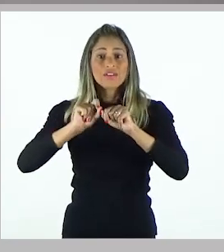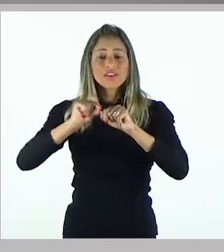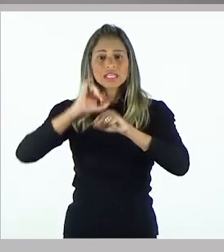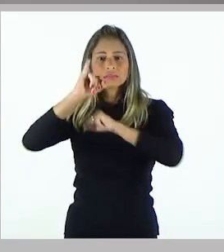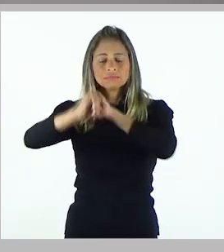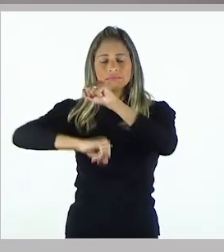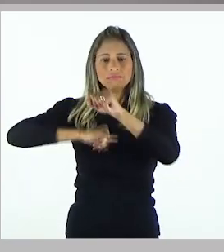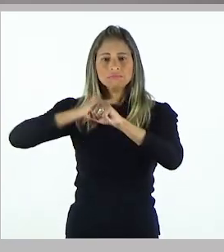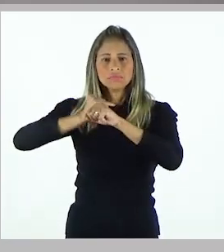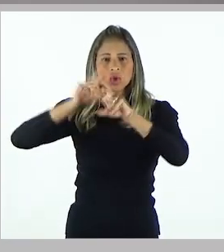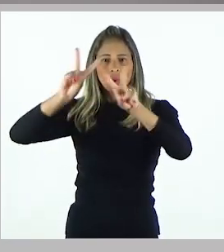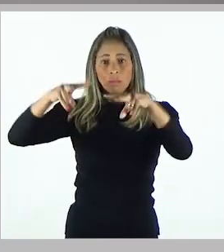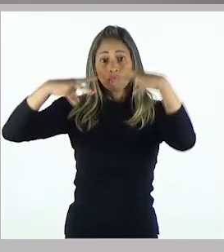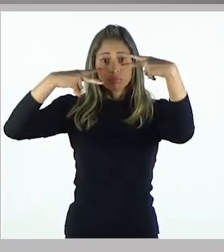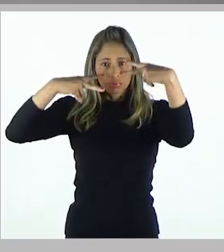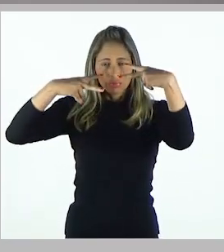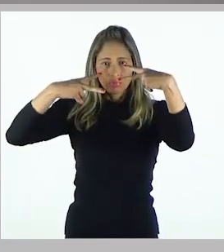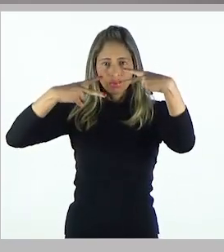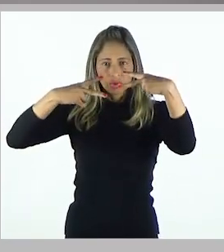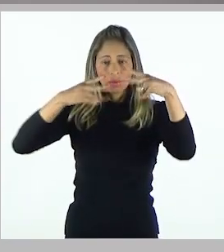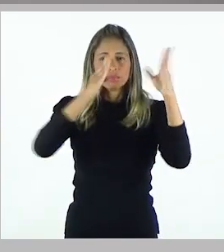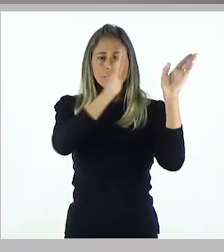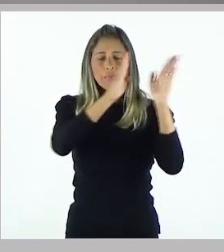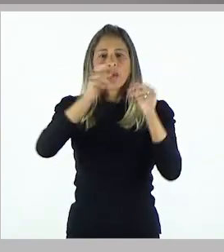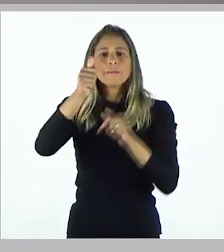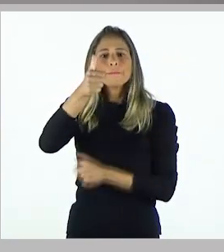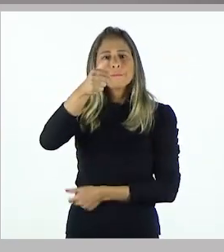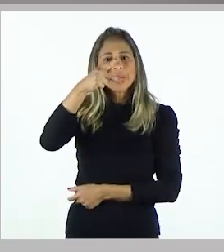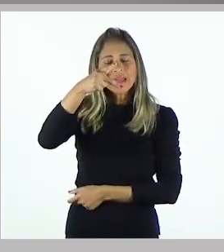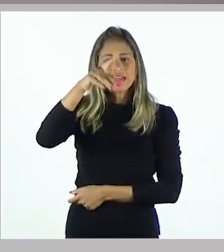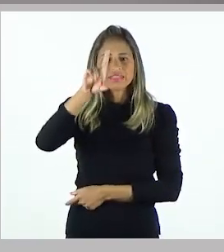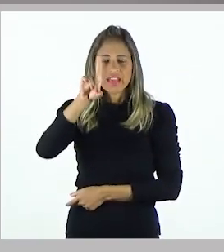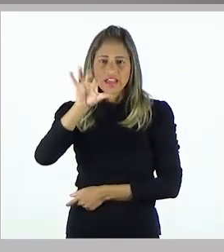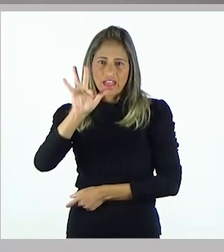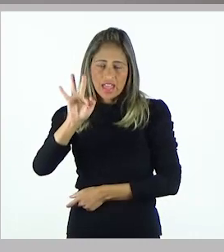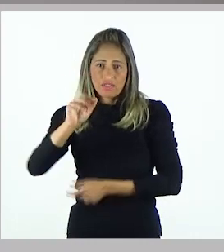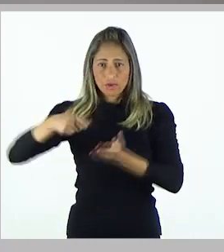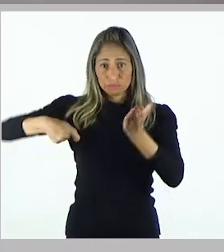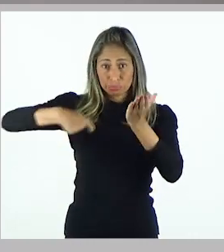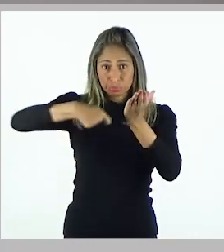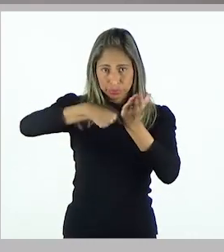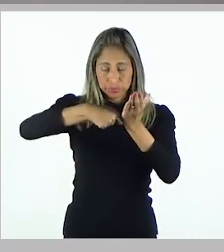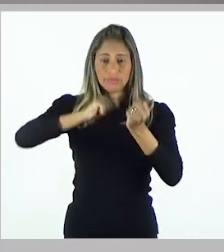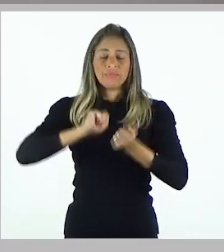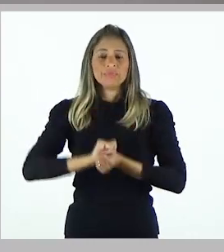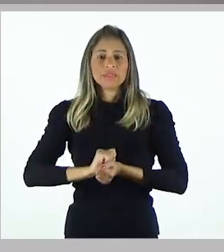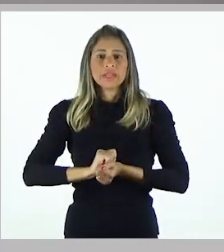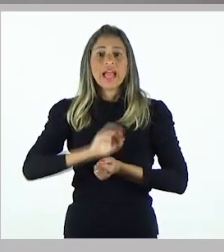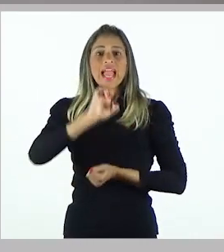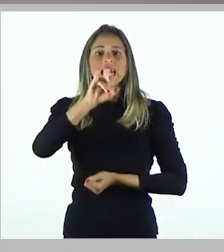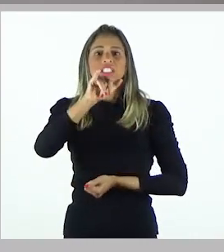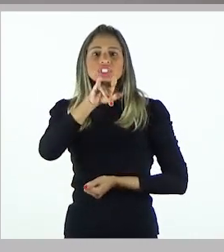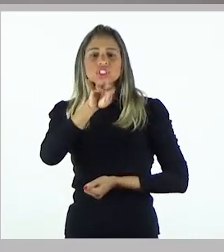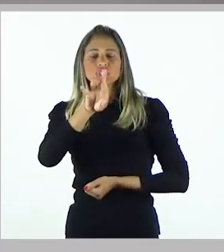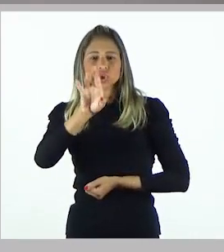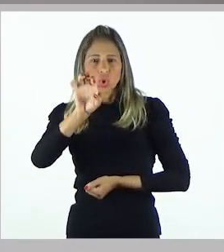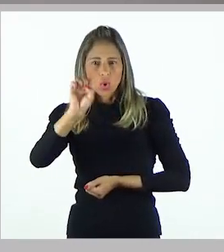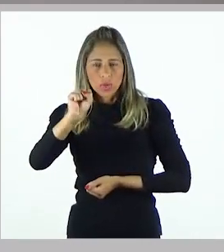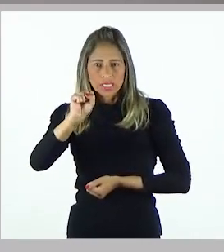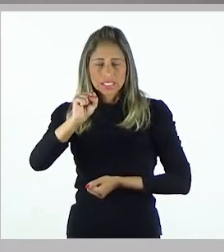de forma virtual, a partir dos arquivos em PDFs, incluídos pelos editores